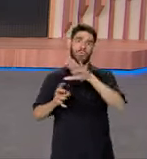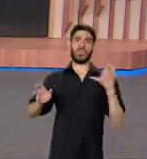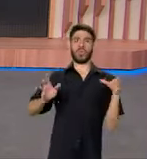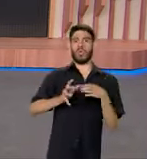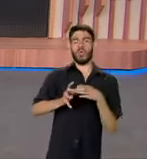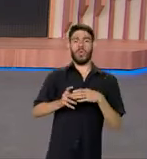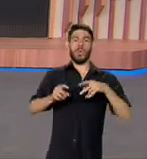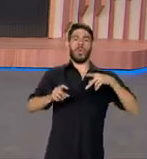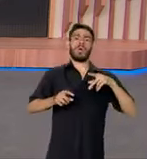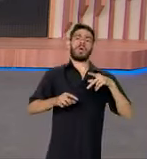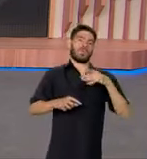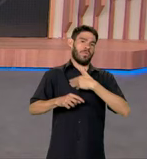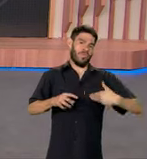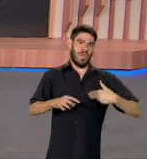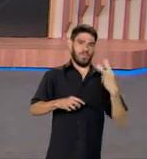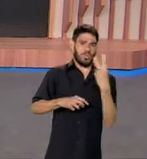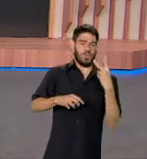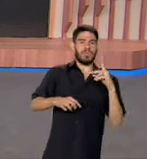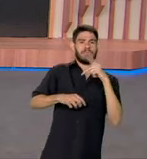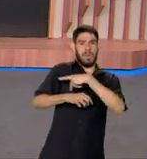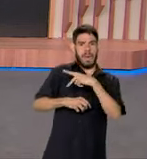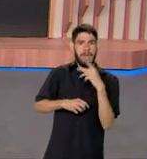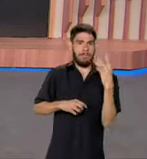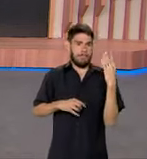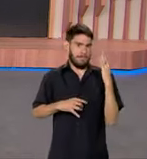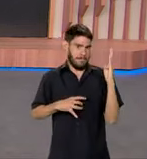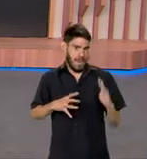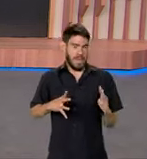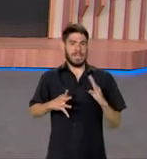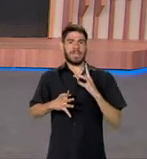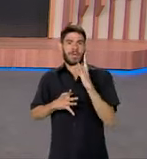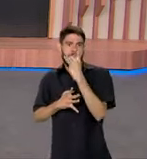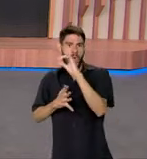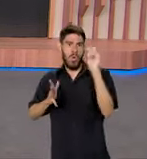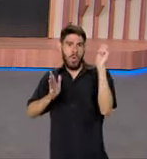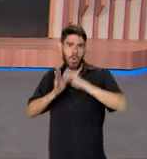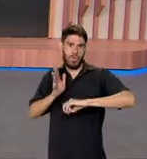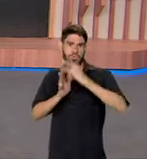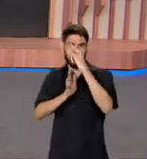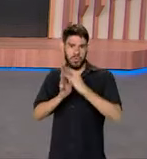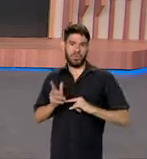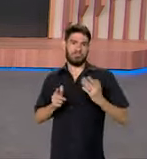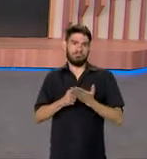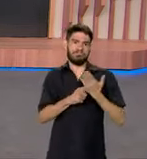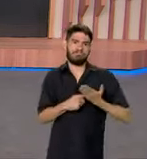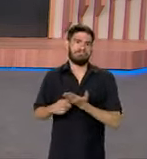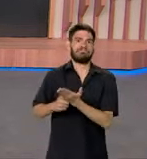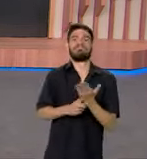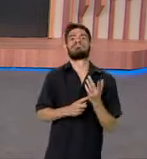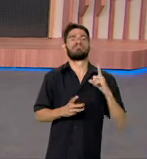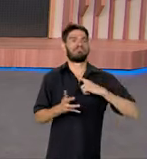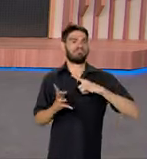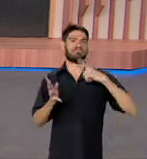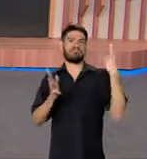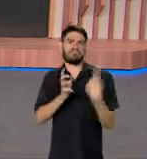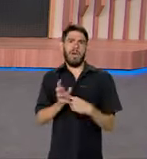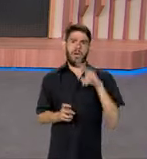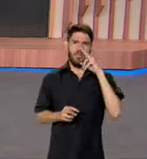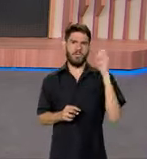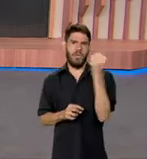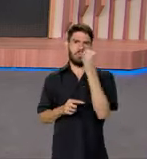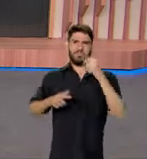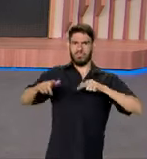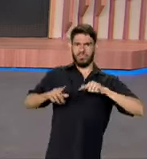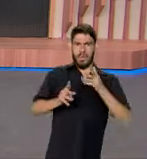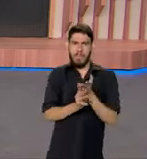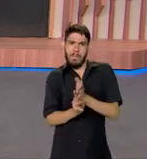gobierno de dos dos países. Brasil e Bolivia assinaran atos. Entre los compromissos firmados, está un acuerdo para fortalecer a